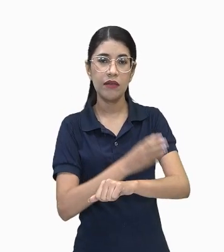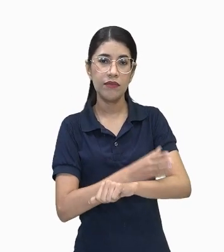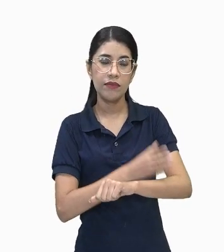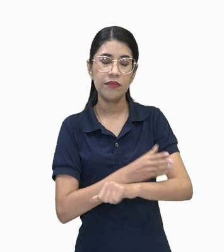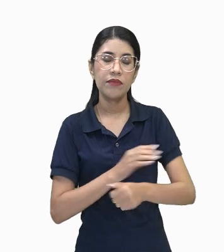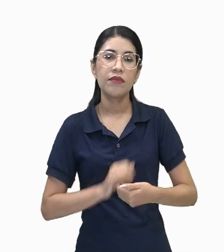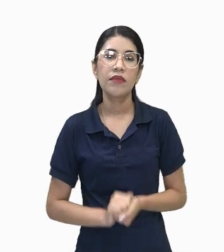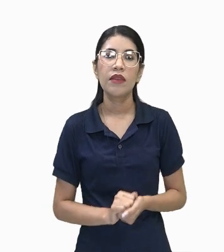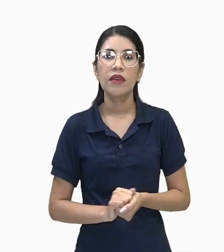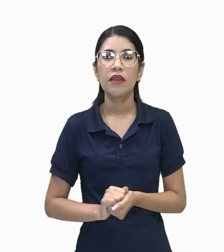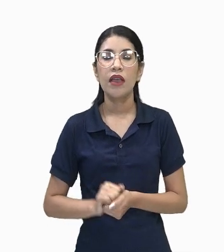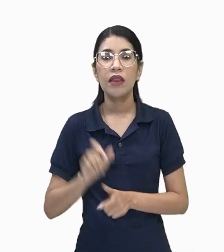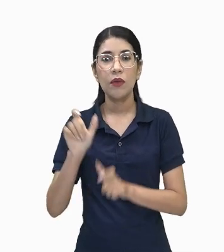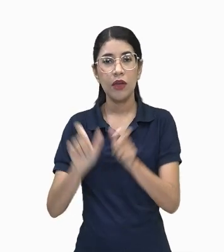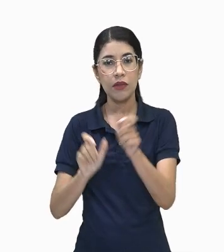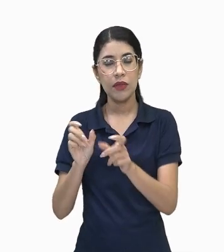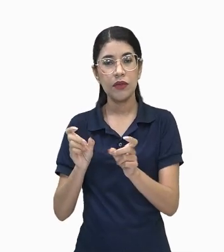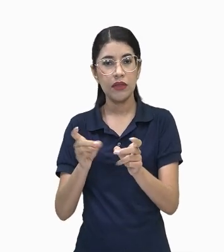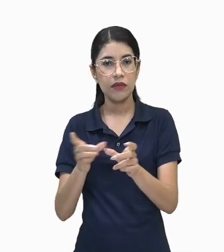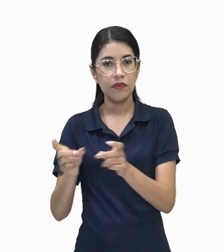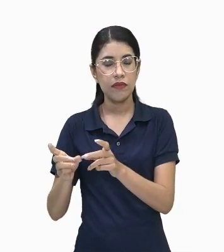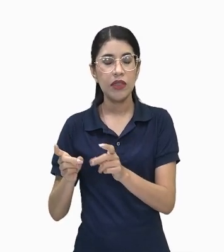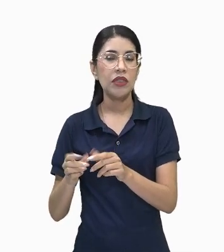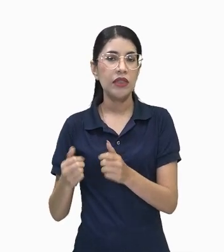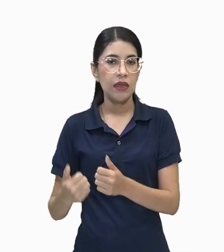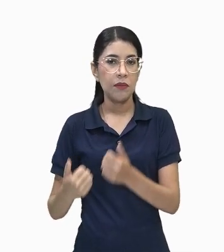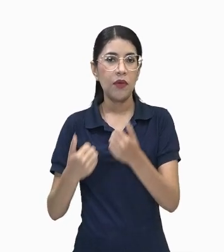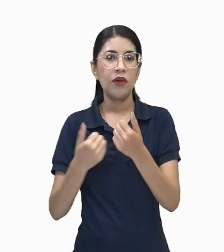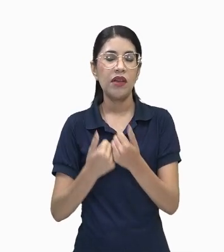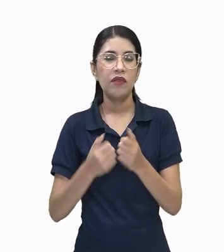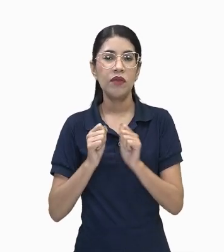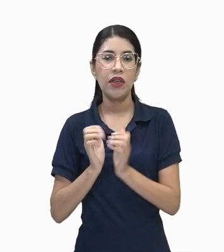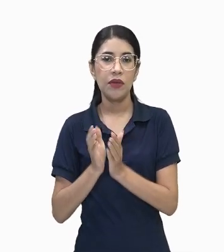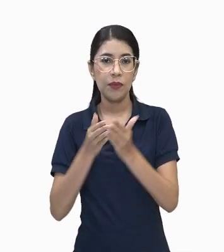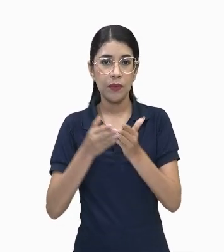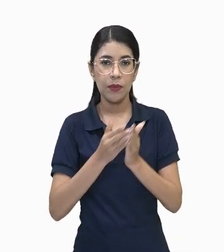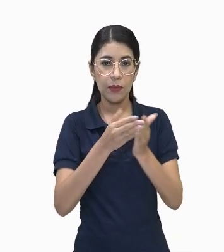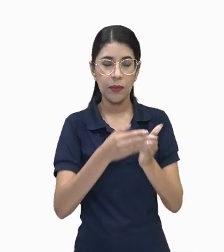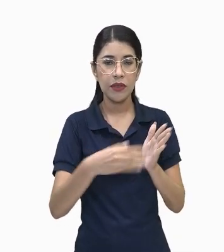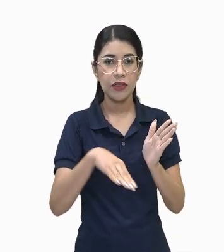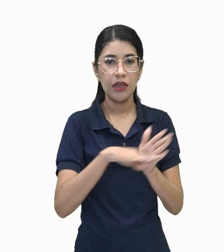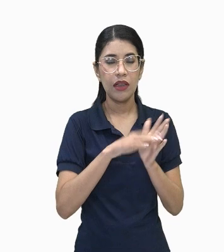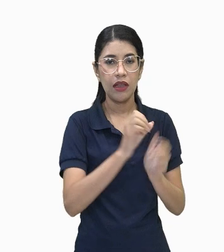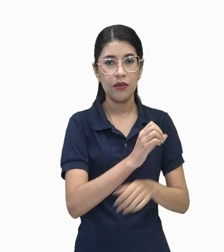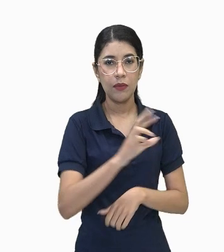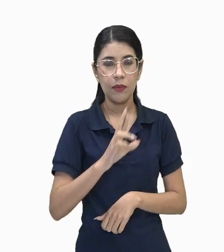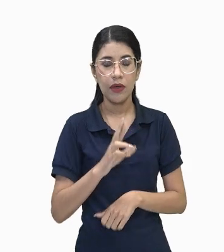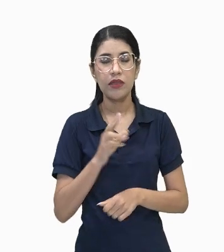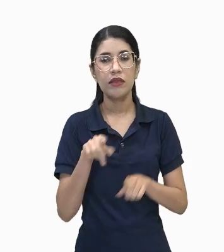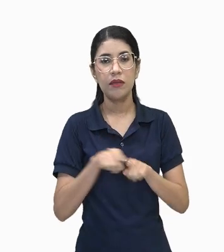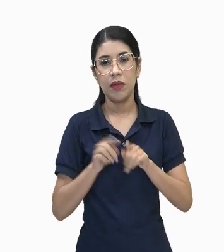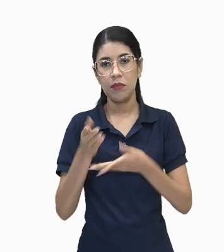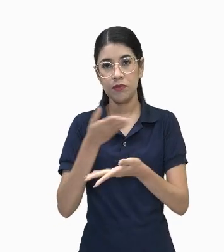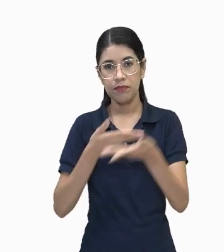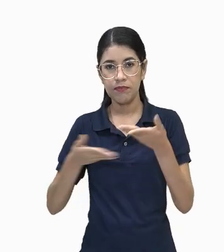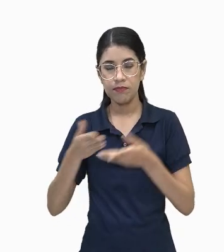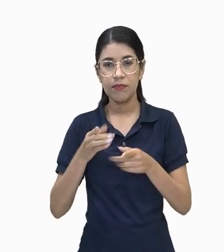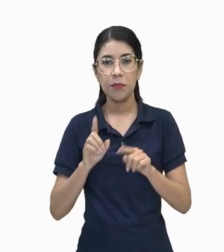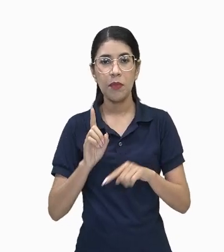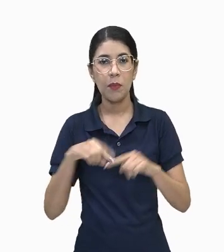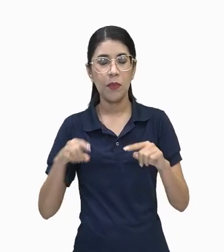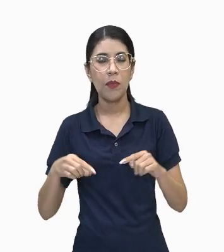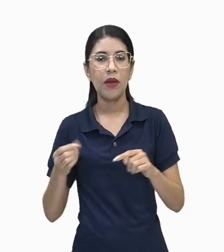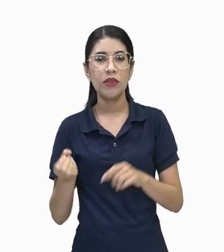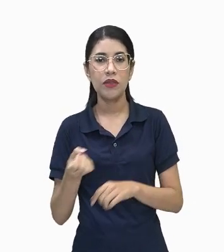Os mercadores apoiaram as expedições e o aumento do intercâmbio com o Oriente trouxe novos